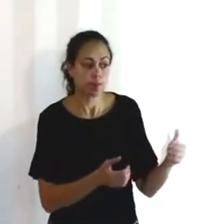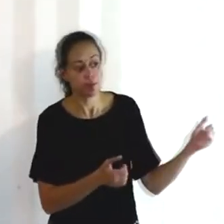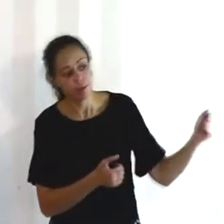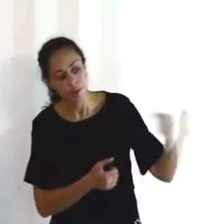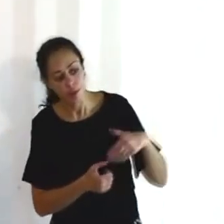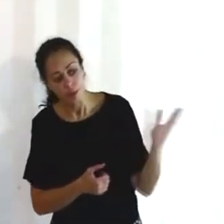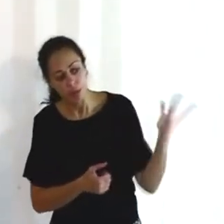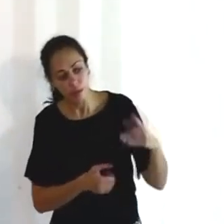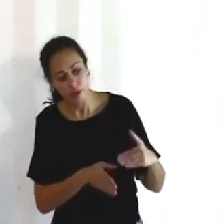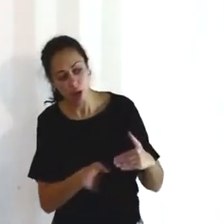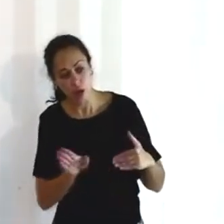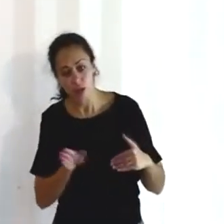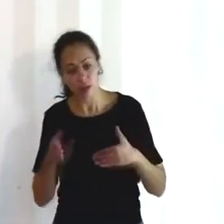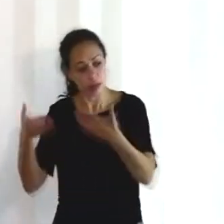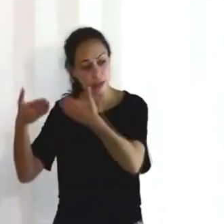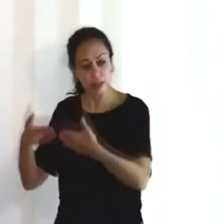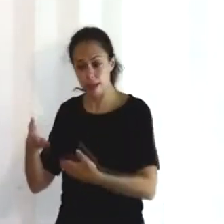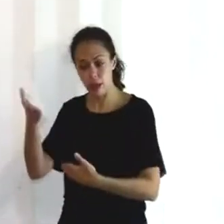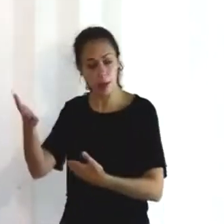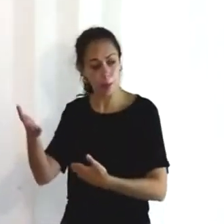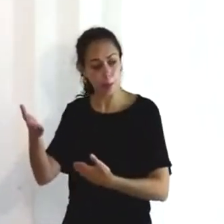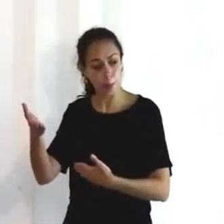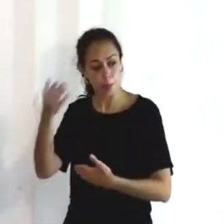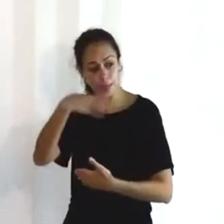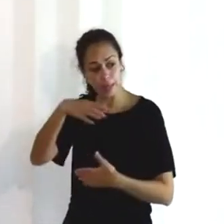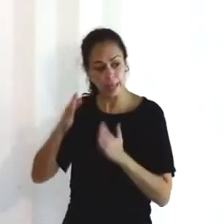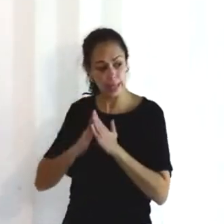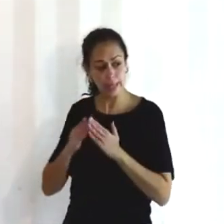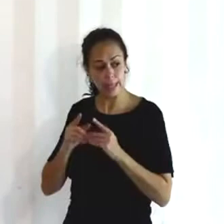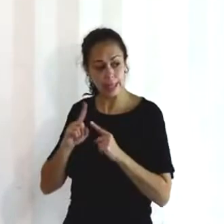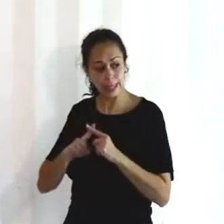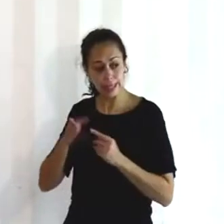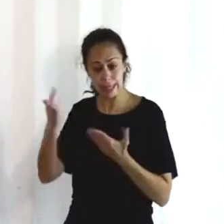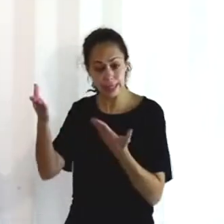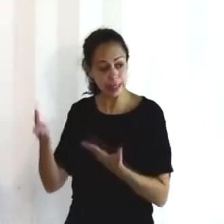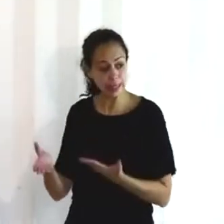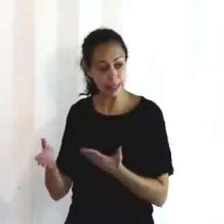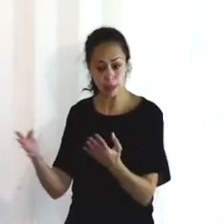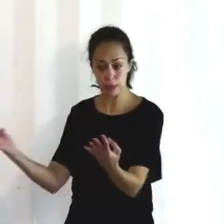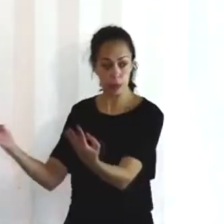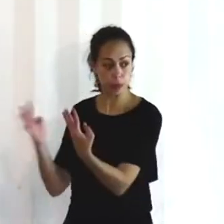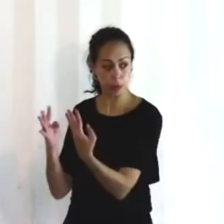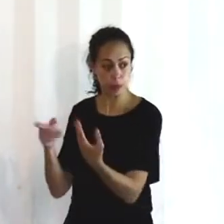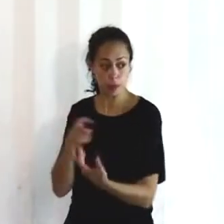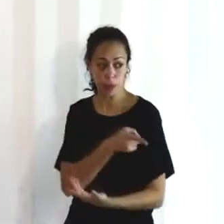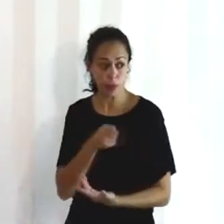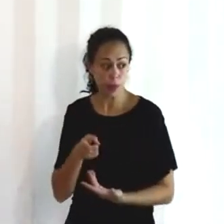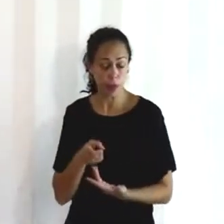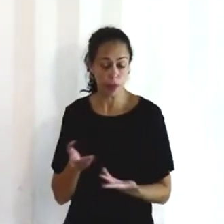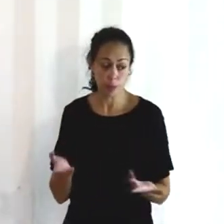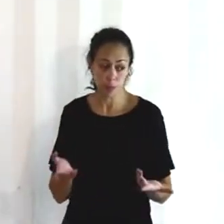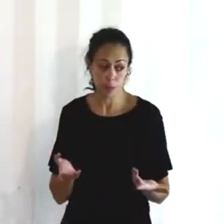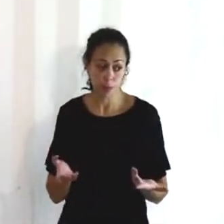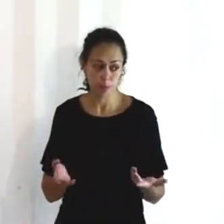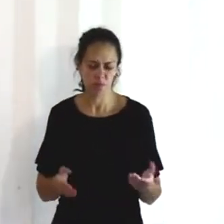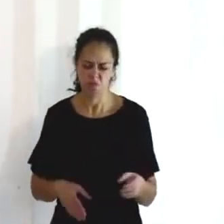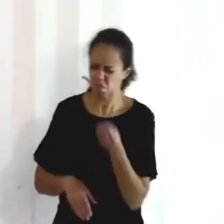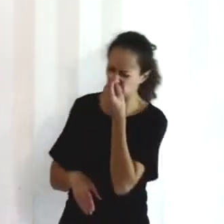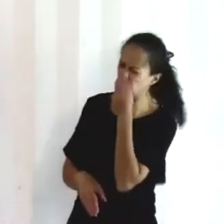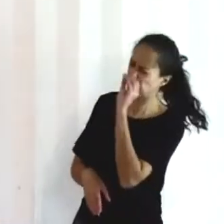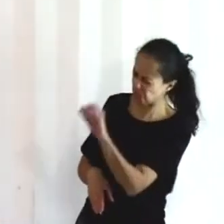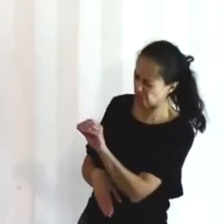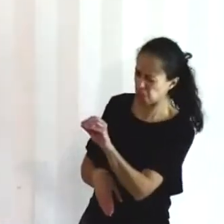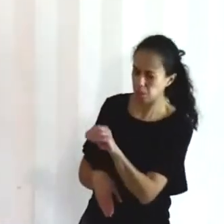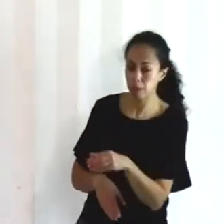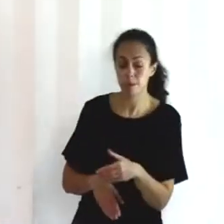na cabeça. Por isso ele chega para Jesus e pergunta: quantas vezes eu preciso perdoar um irmão? E ele mesmo responde, presbítero Adonias? Pergunta e